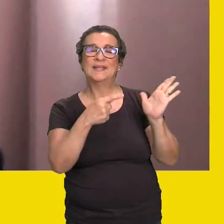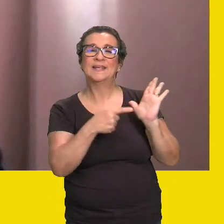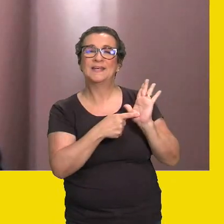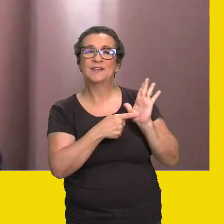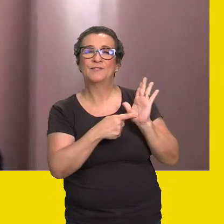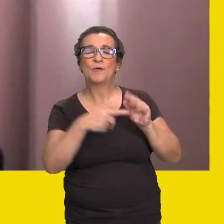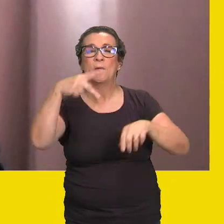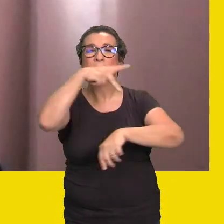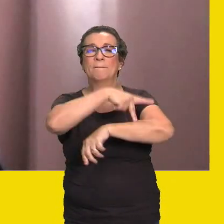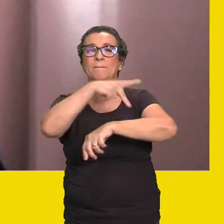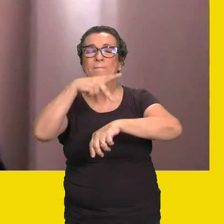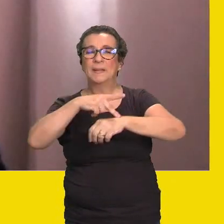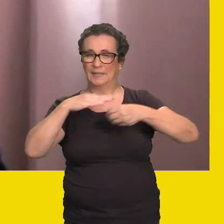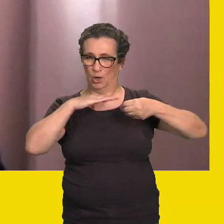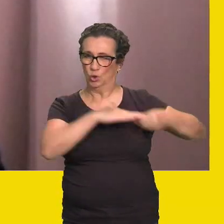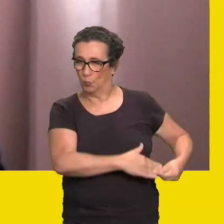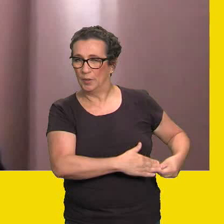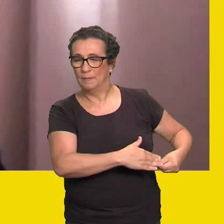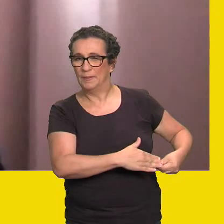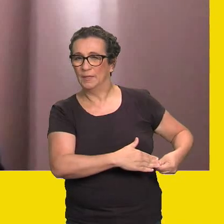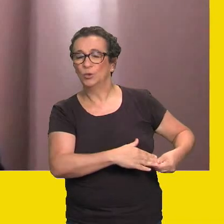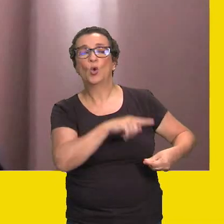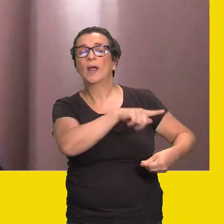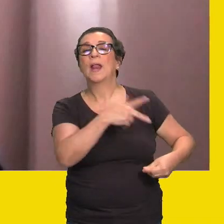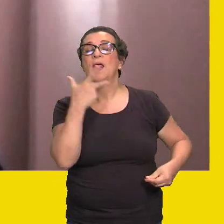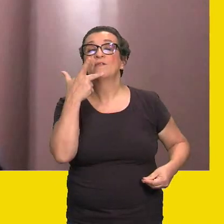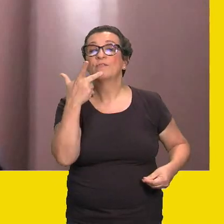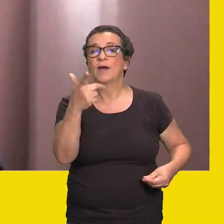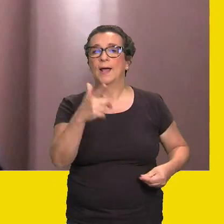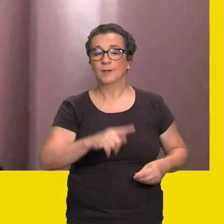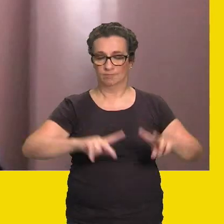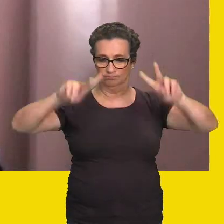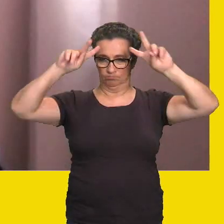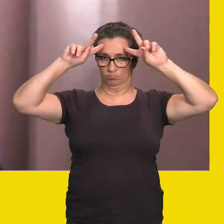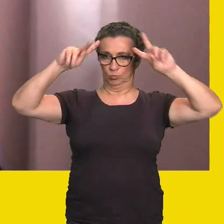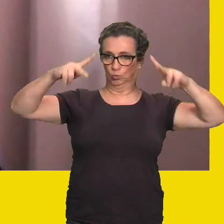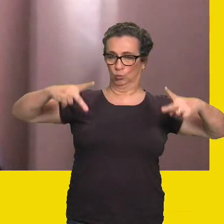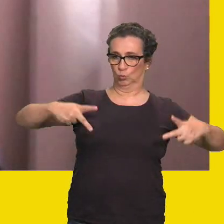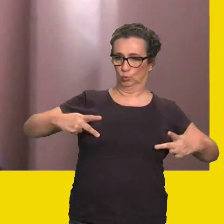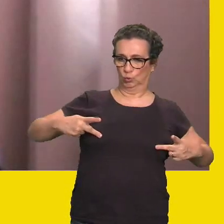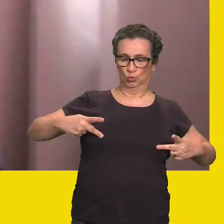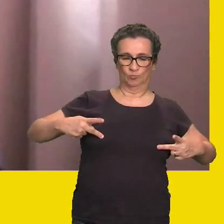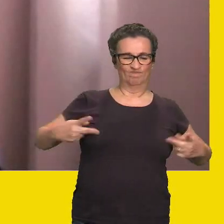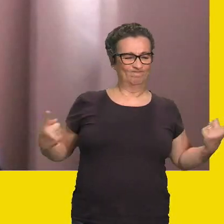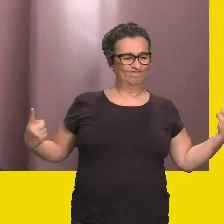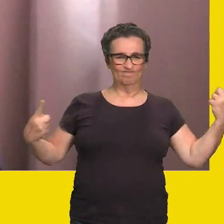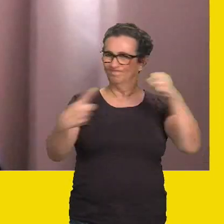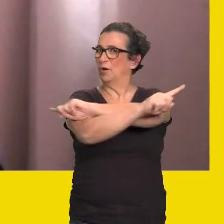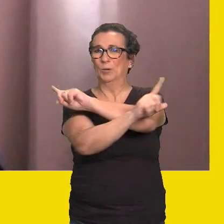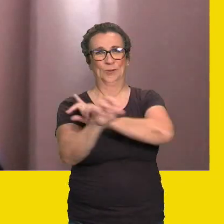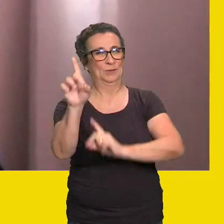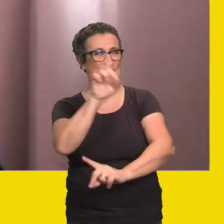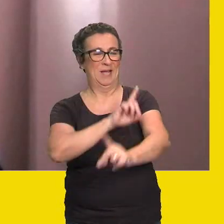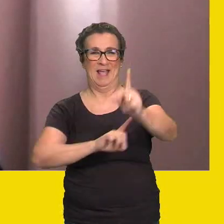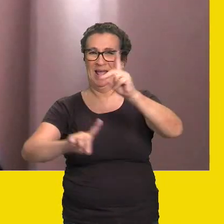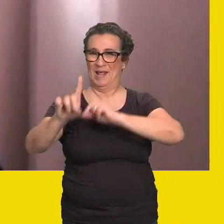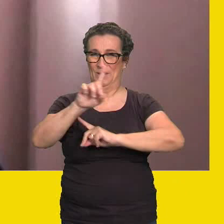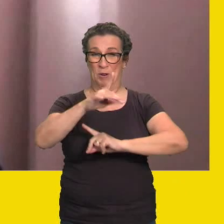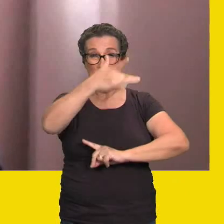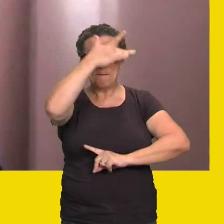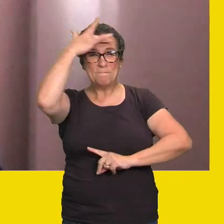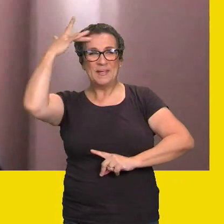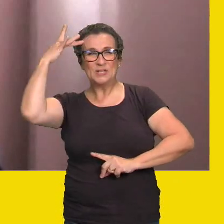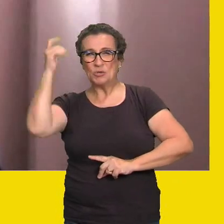livro Pedagogia do Oprimido, que ele fala: a autossuficiência é incompatível com o diálogo. Os homens que